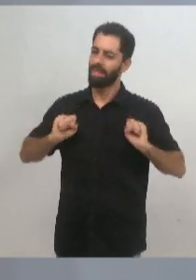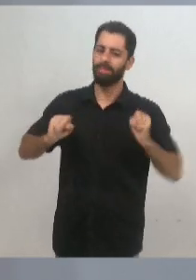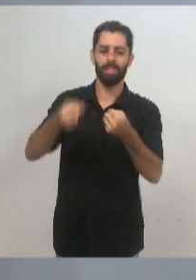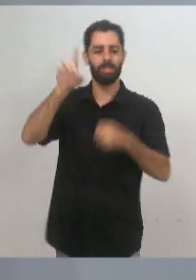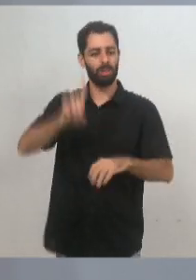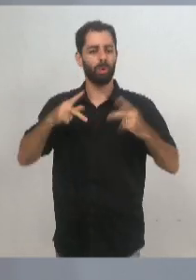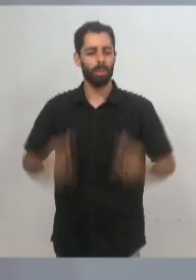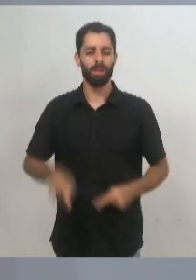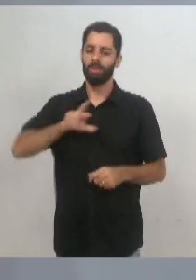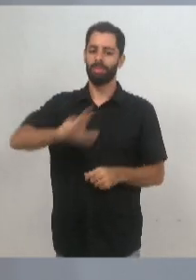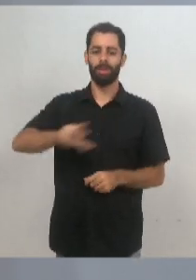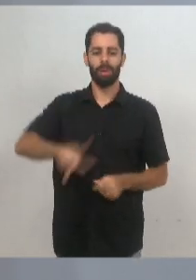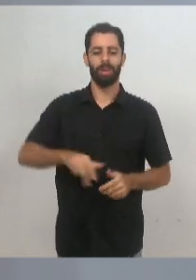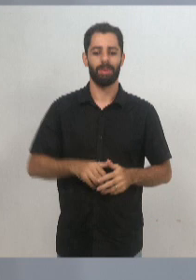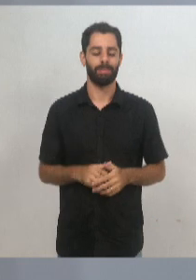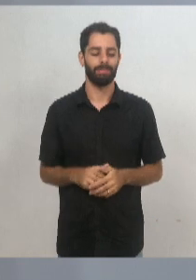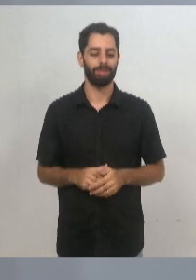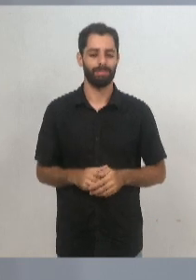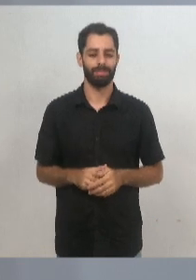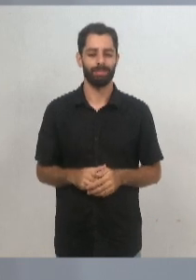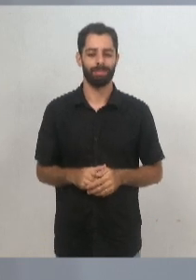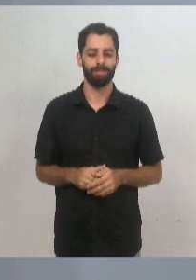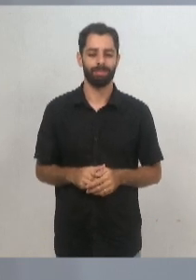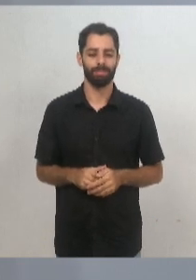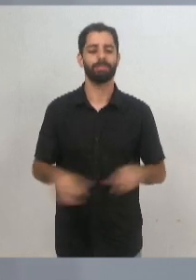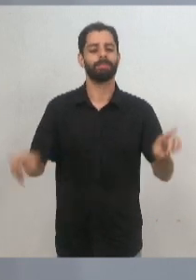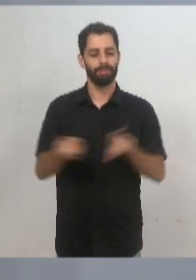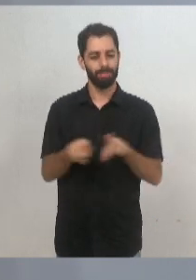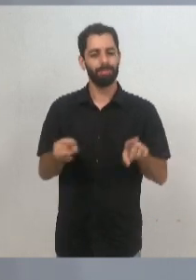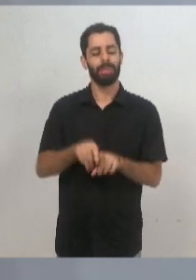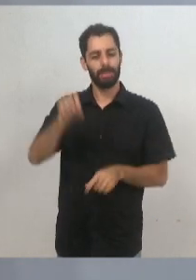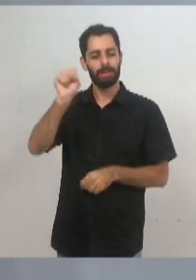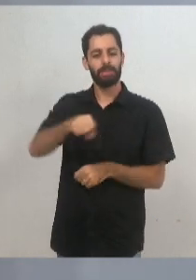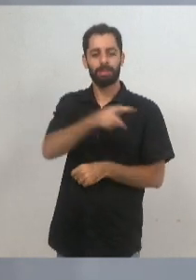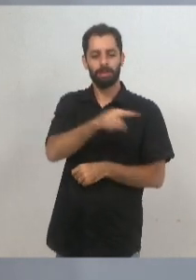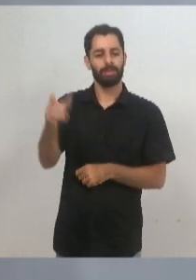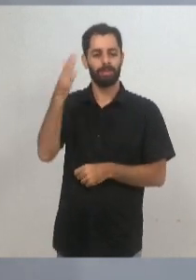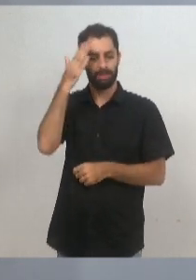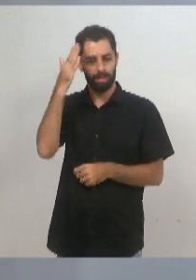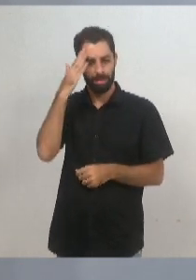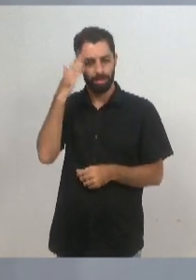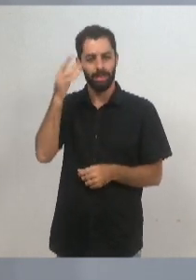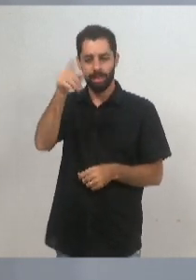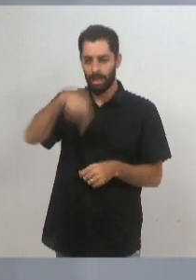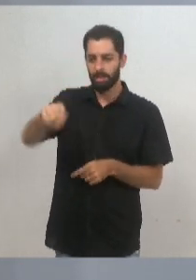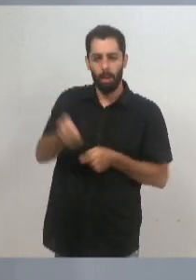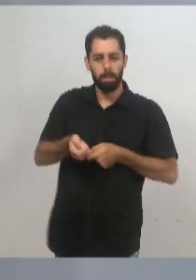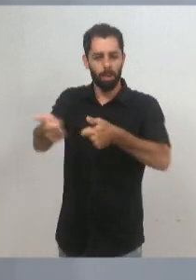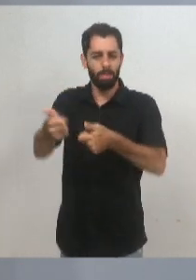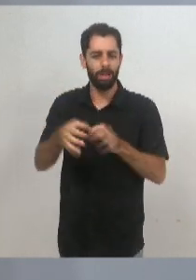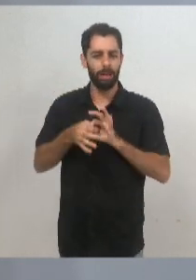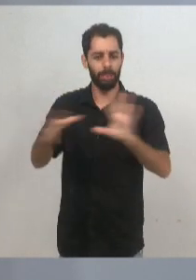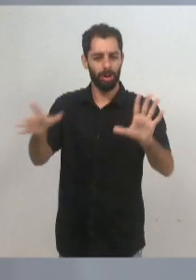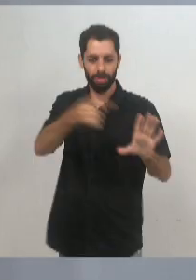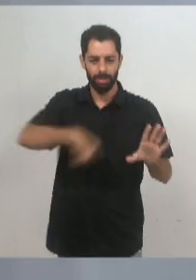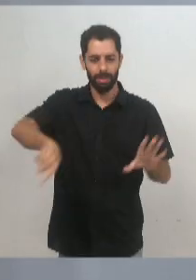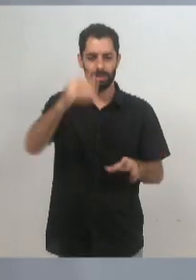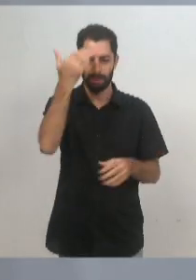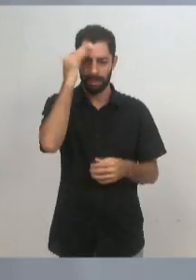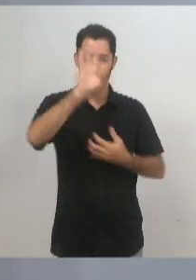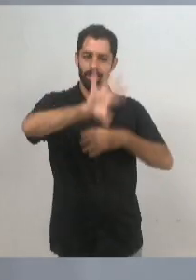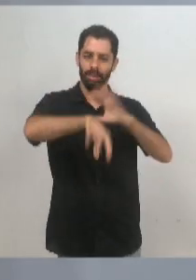direitos humanos, senhores. E assim, gente, sinceramente, esses receberam anistia. E vocês